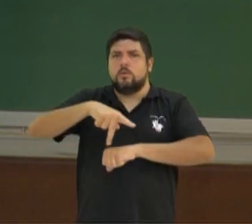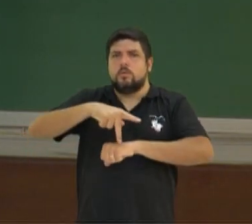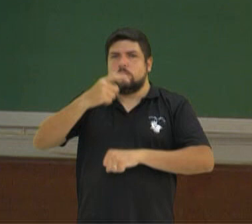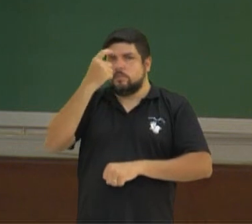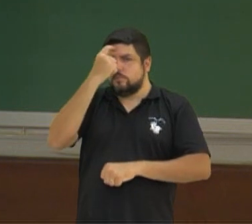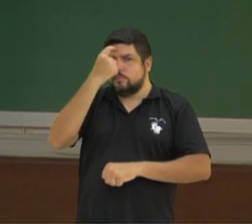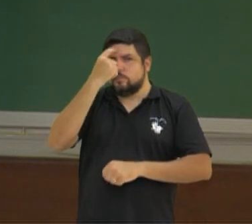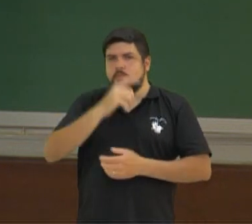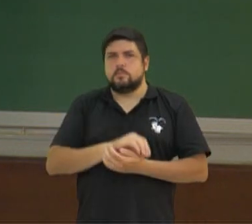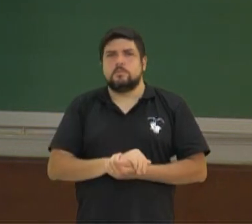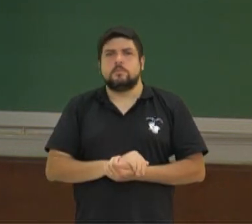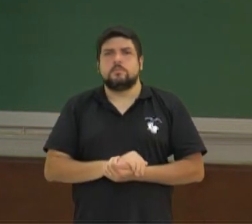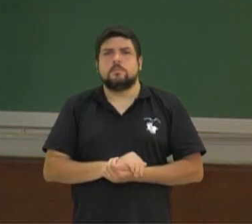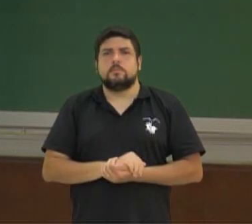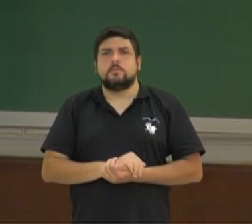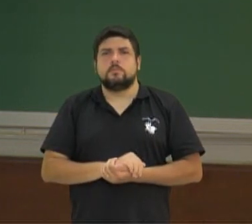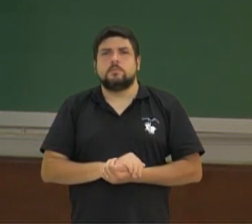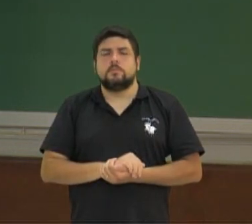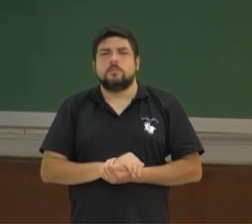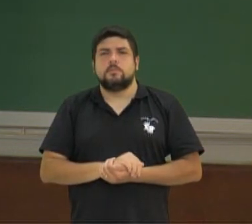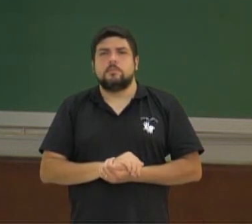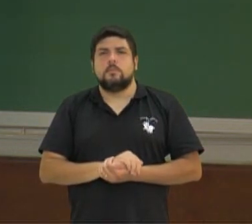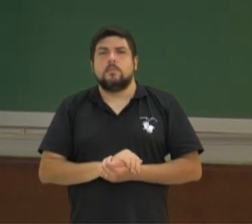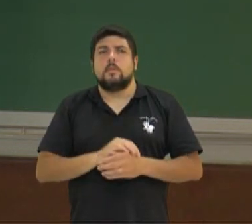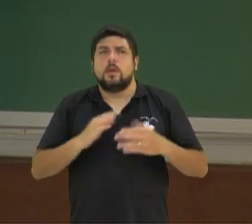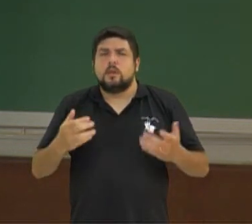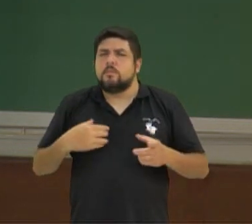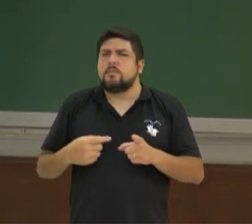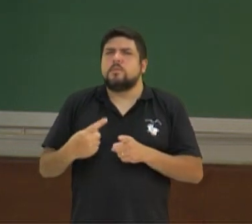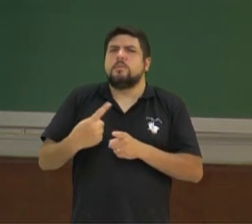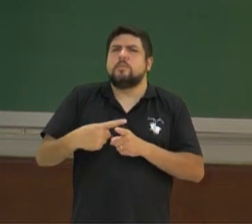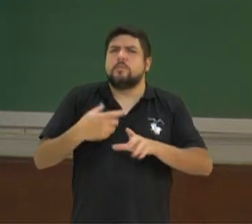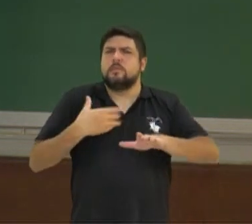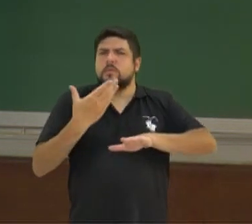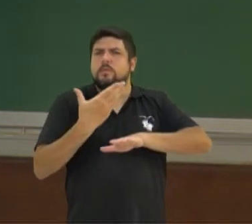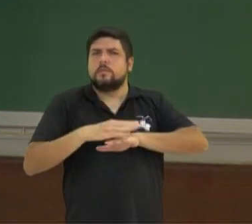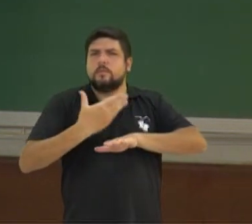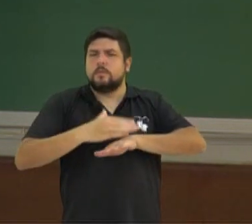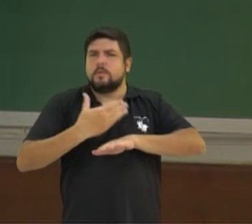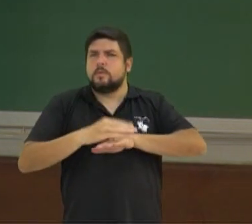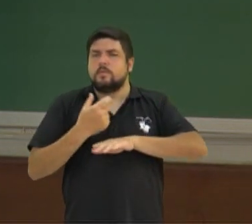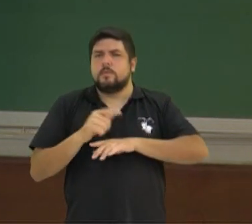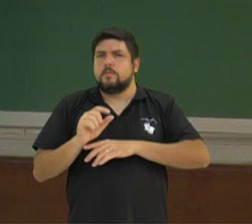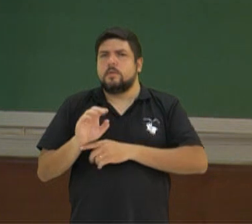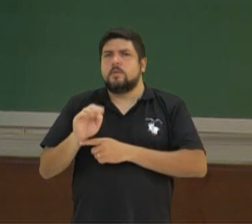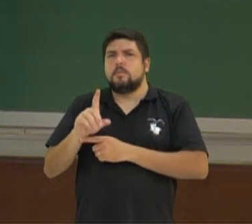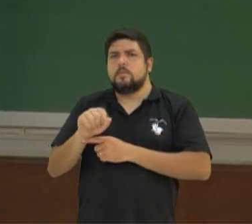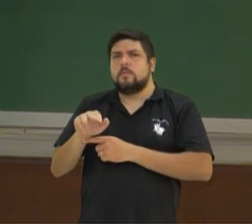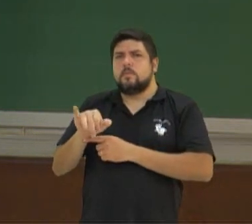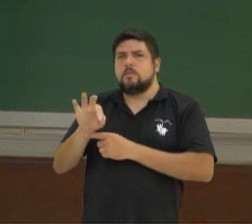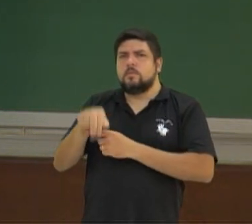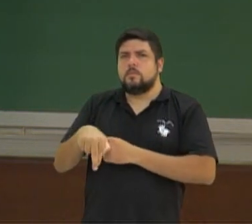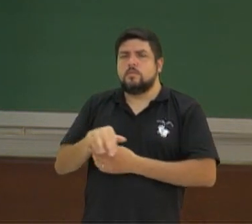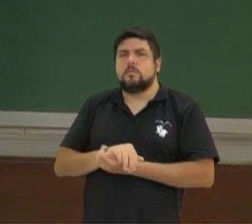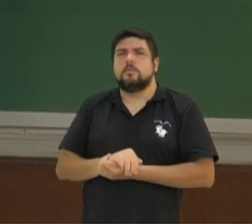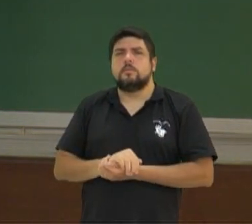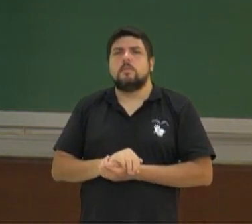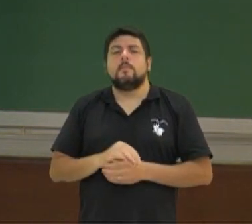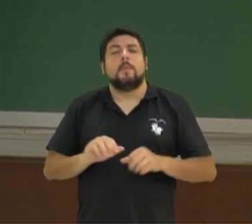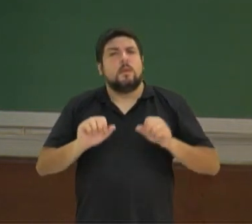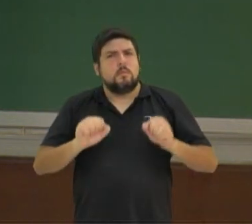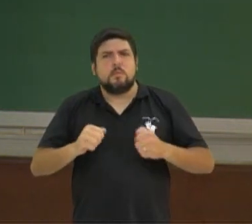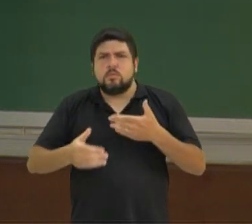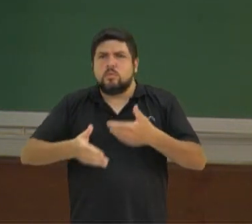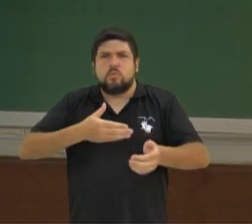D. Então, por que praticar badminton, né? O que está envolvido para a prática do badminton, né? Então ele pode ser praticado por